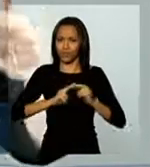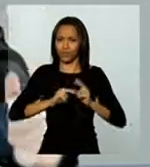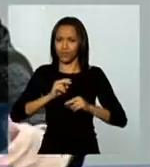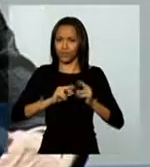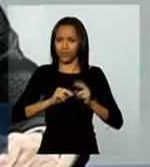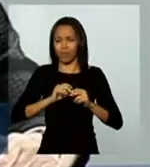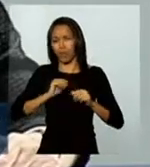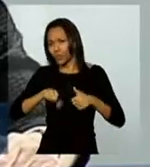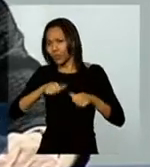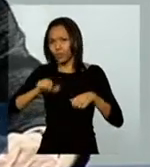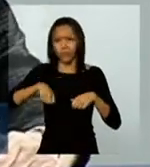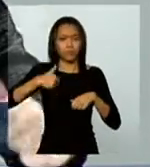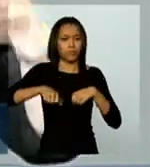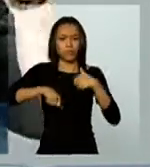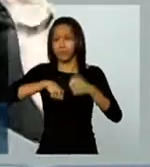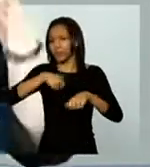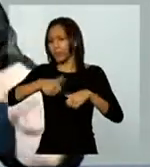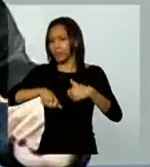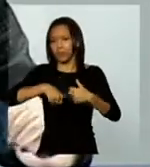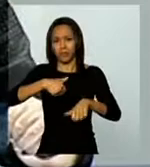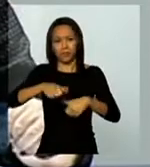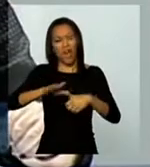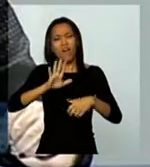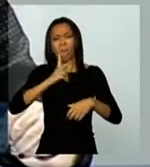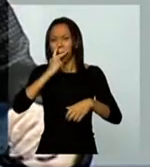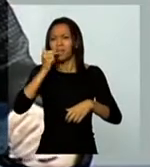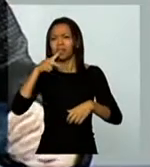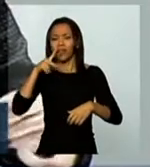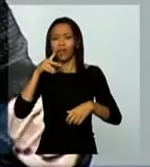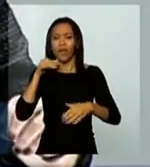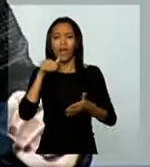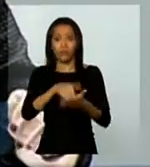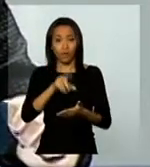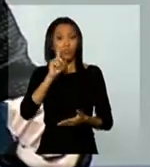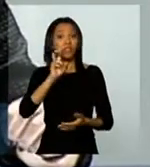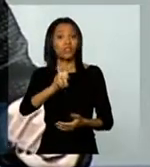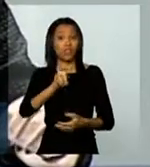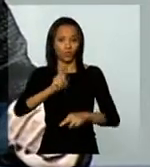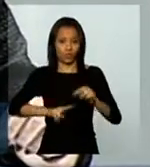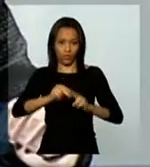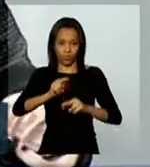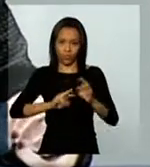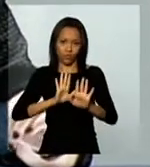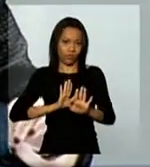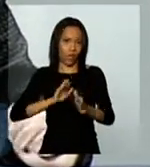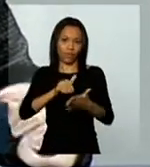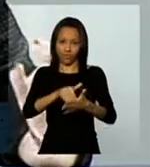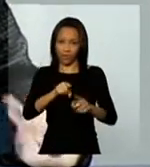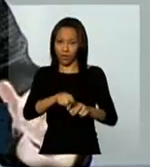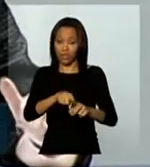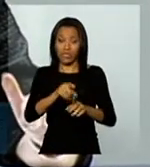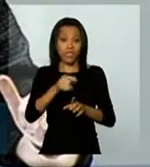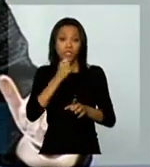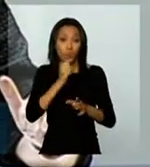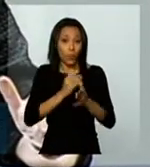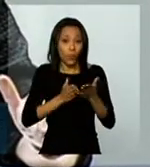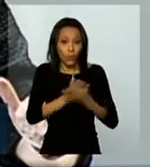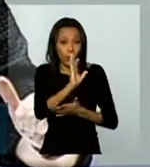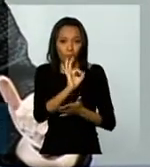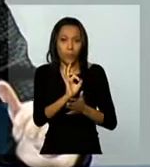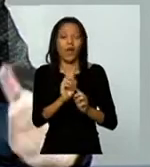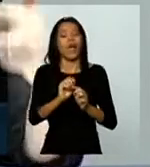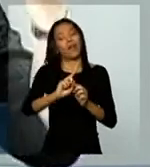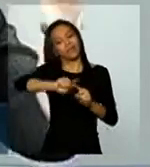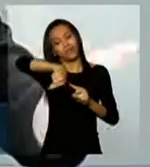ano muda por causa do domingo da eleição. Se eu não me engano, até dia 5 de julho os concursos precisam estar homologados. Se não tiver homologado, até